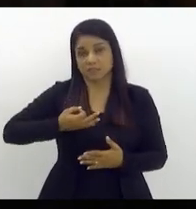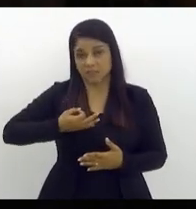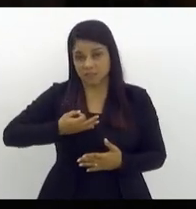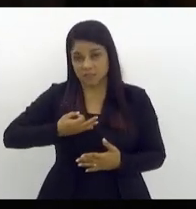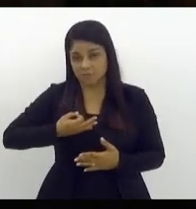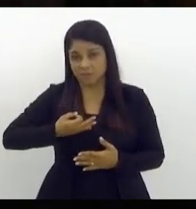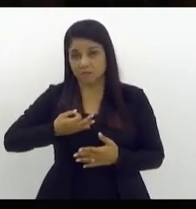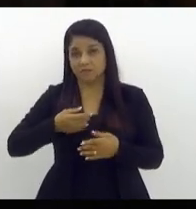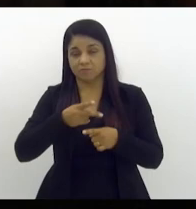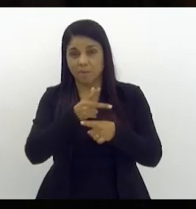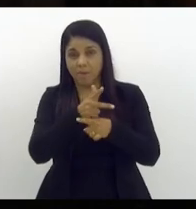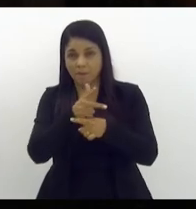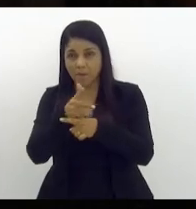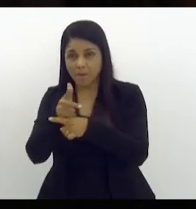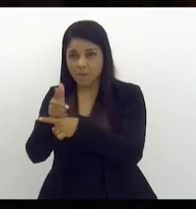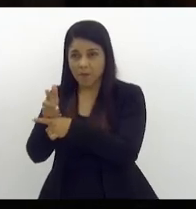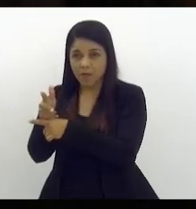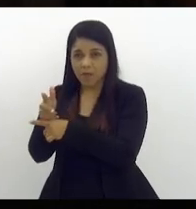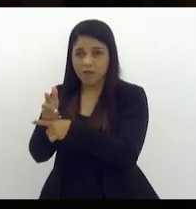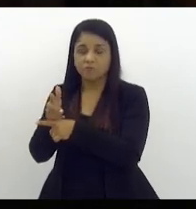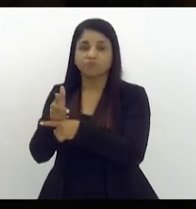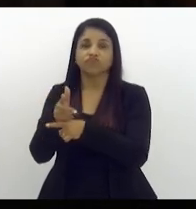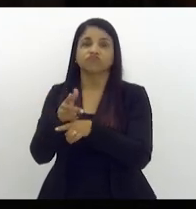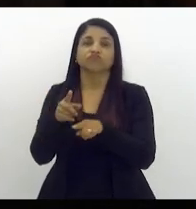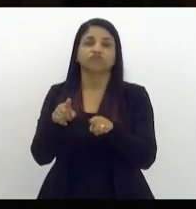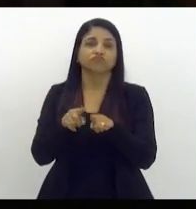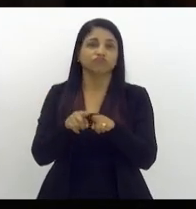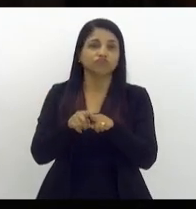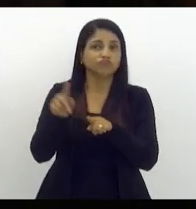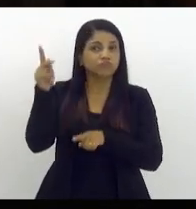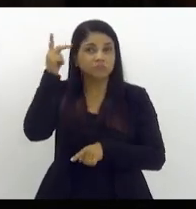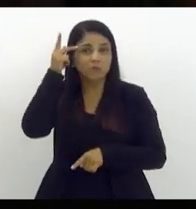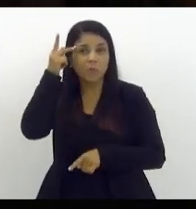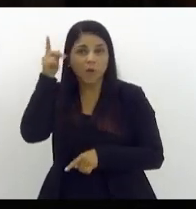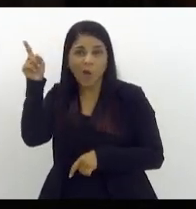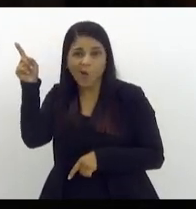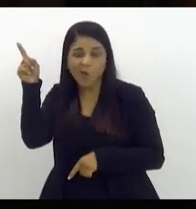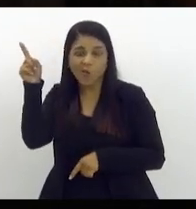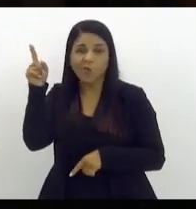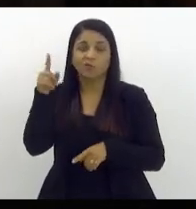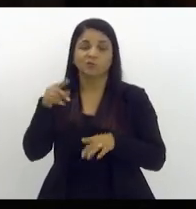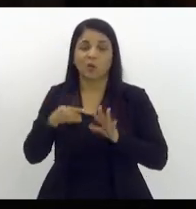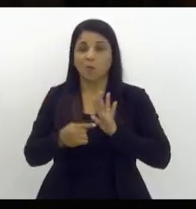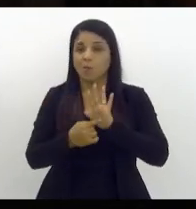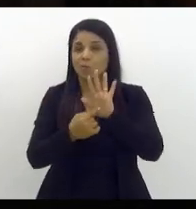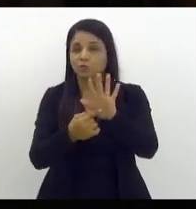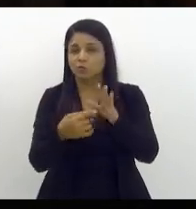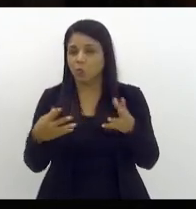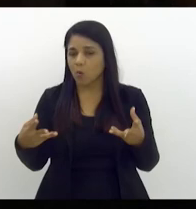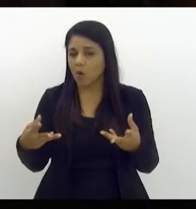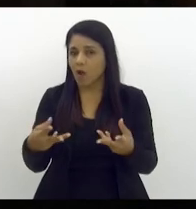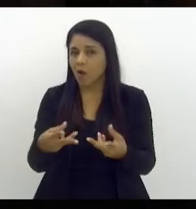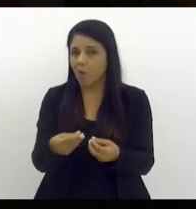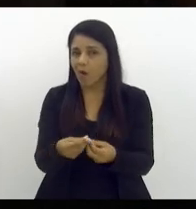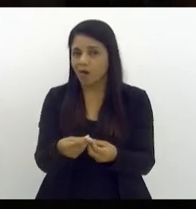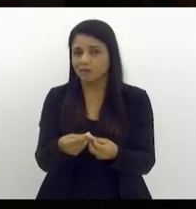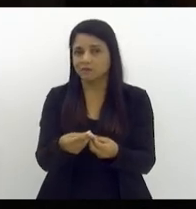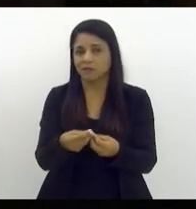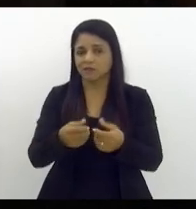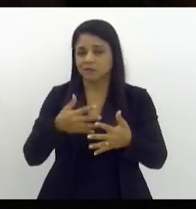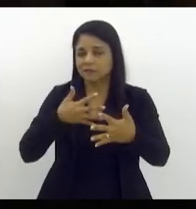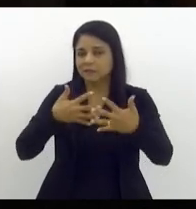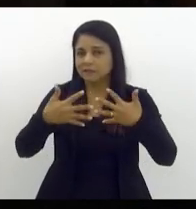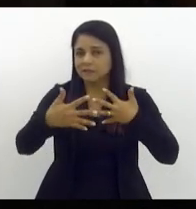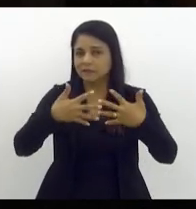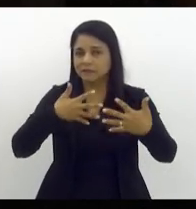utilizadas diuturnamente em São Paulo já demonstraram a sua qualidade em termos de transparência